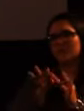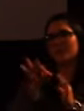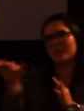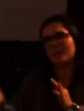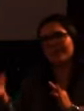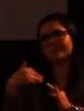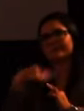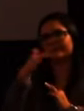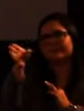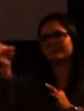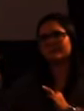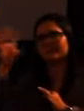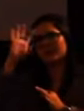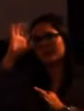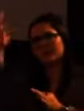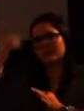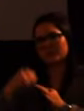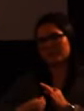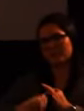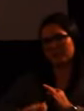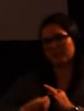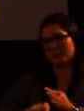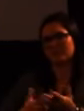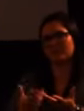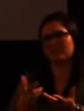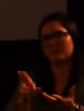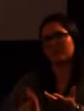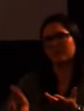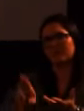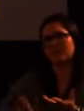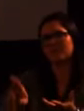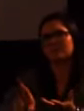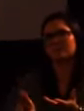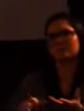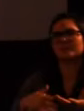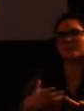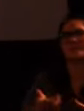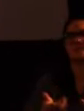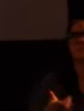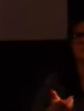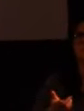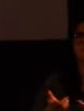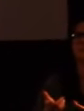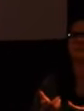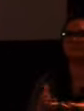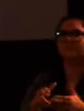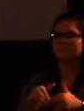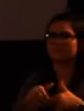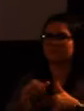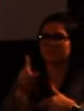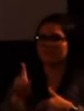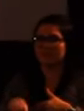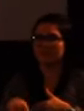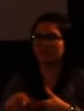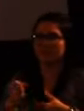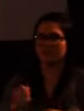necessidades para o uso da moradia, para o uso da residência. E, bom, isso é um modelo insustentável, quer dizer, isso